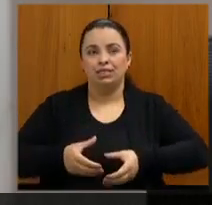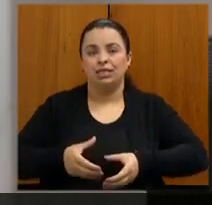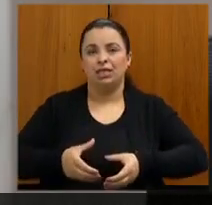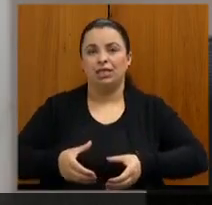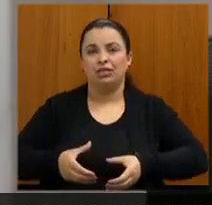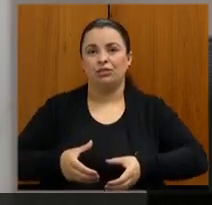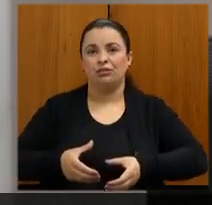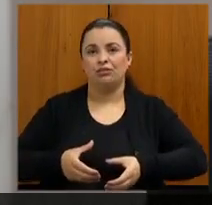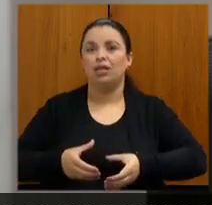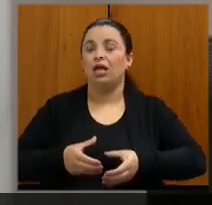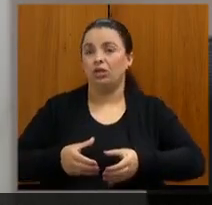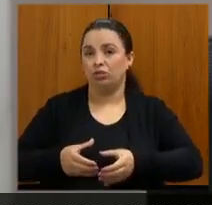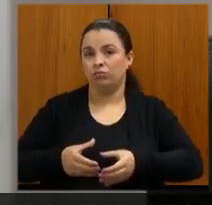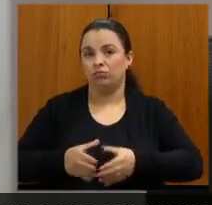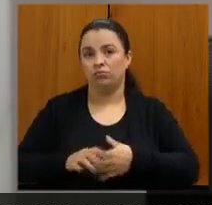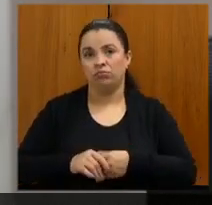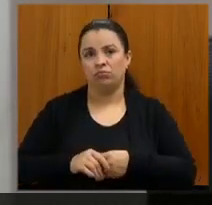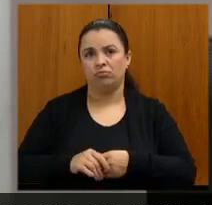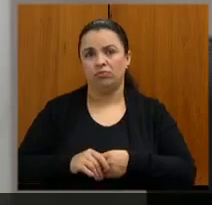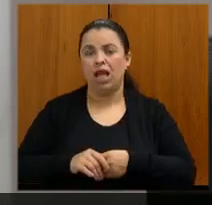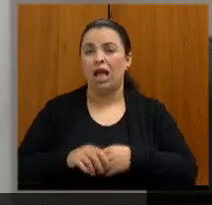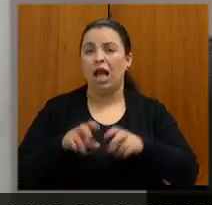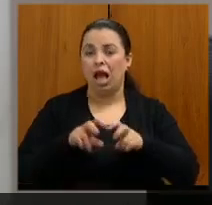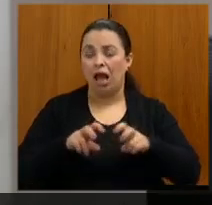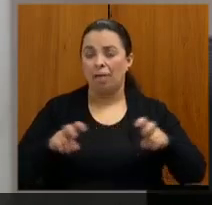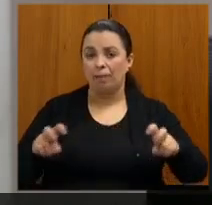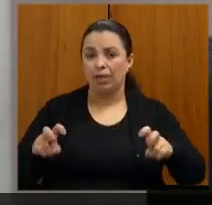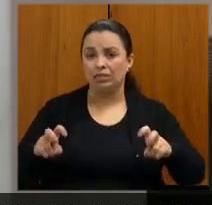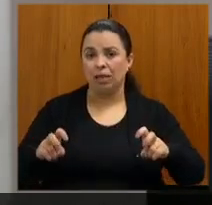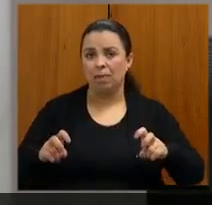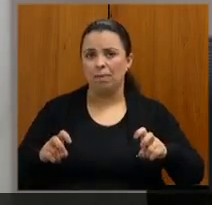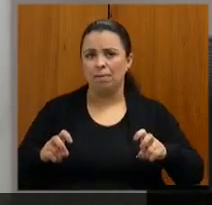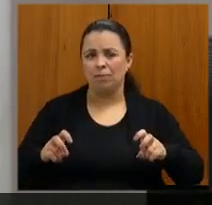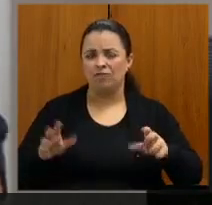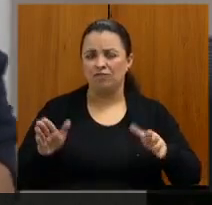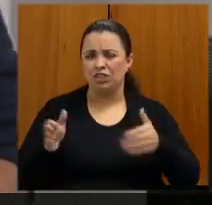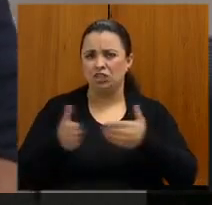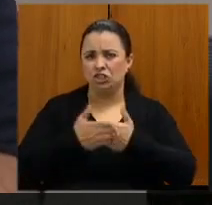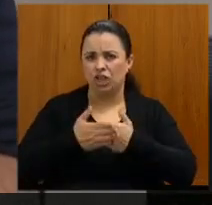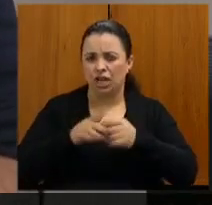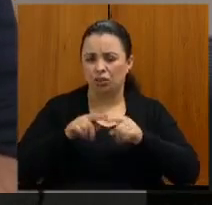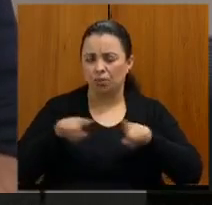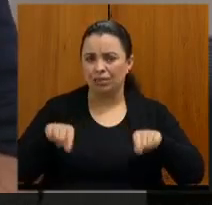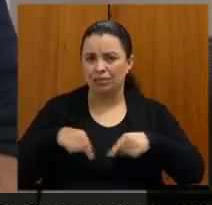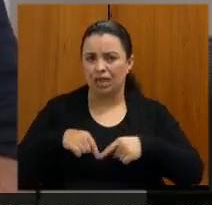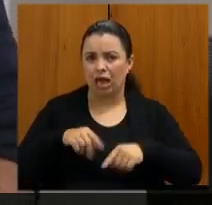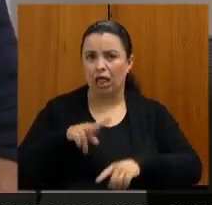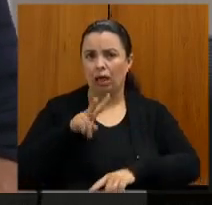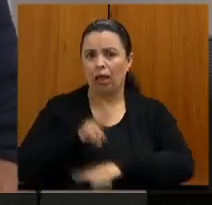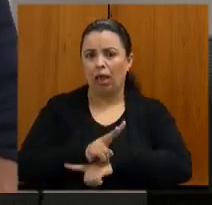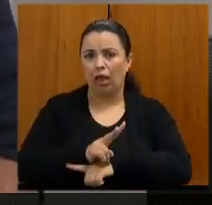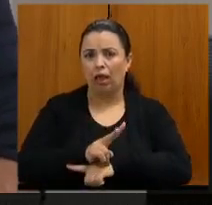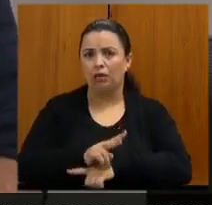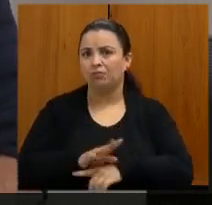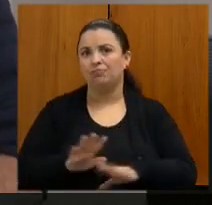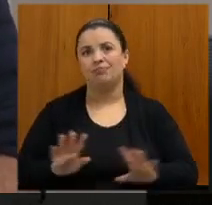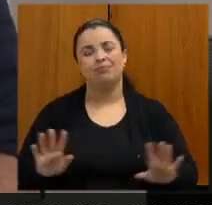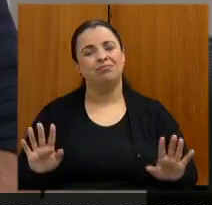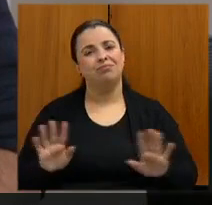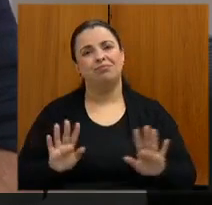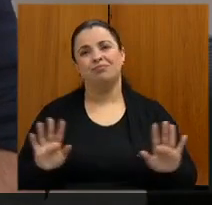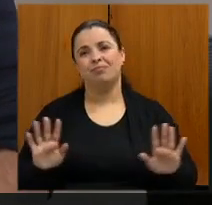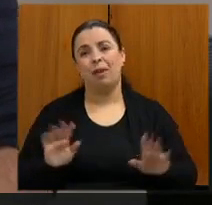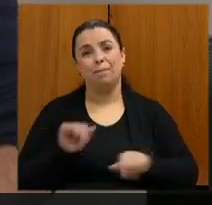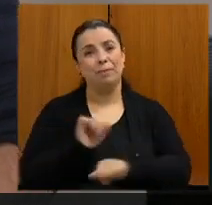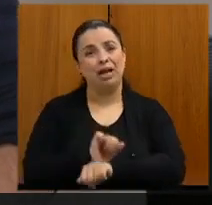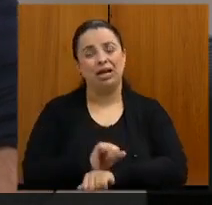pode ficar estanque presa a uma sala porque a realidade das violências e violações de